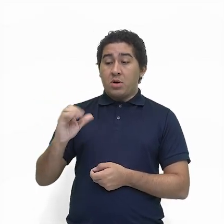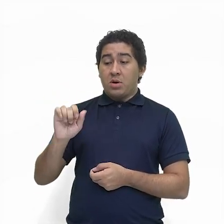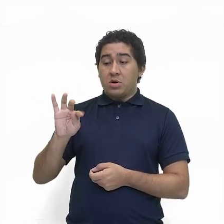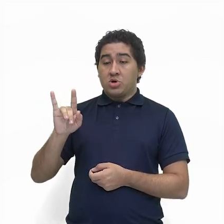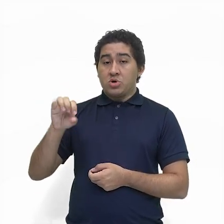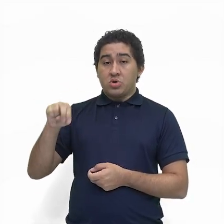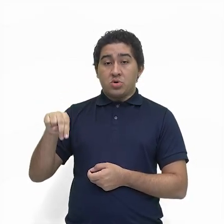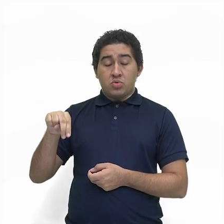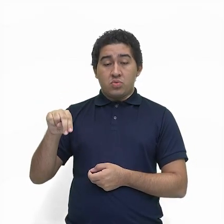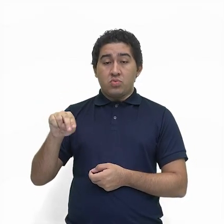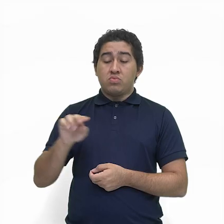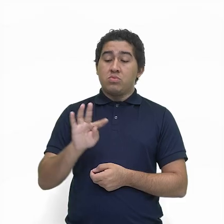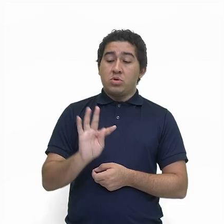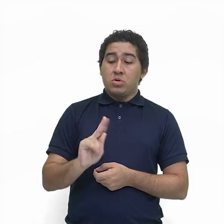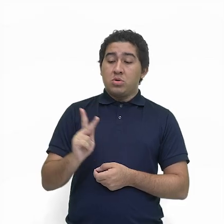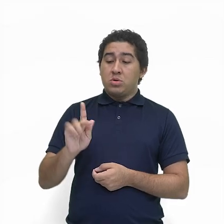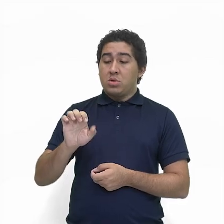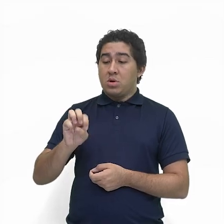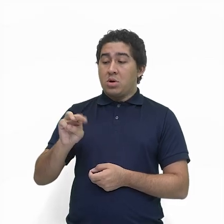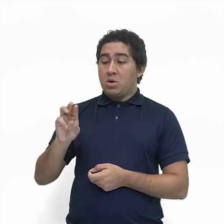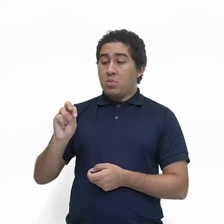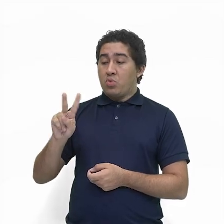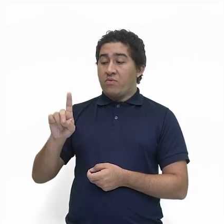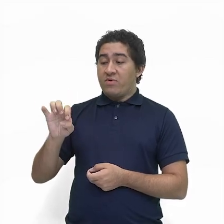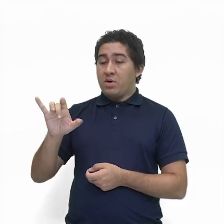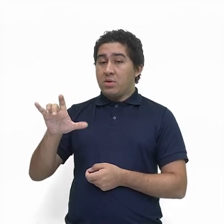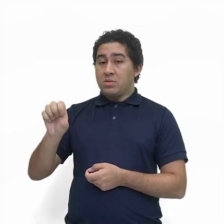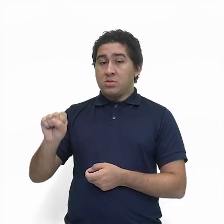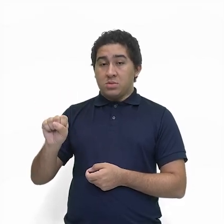vacation, the movies,